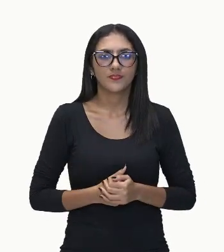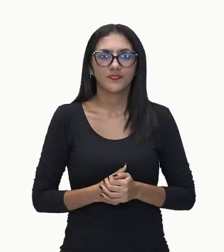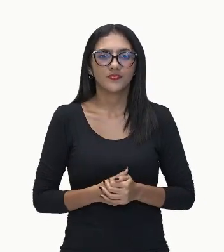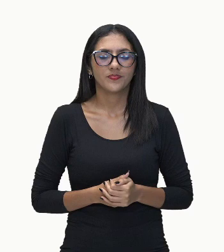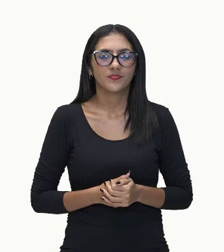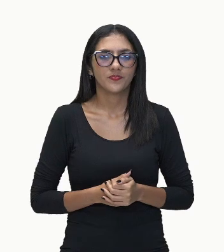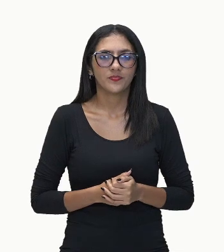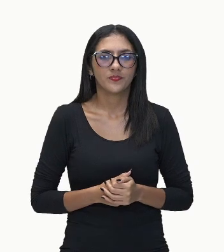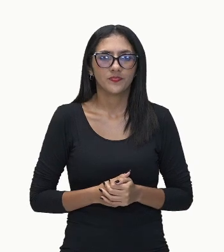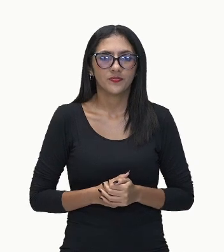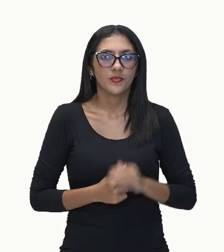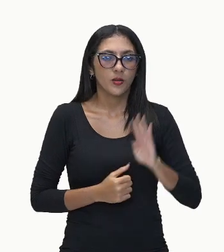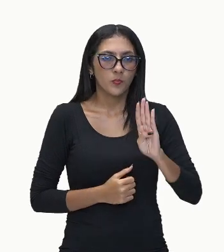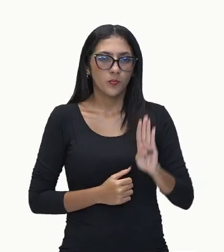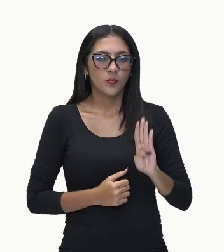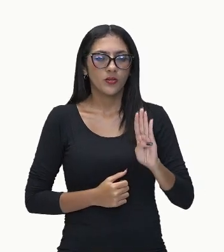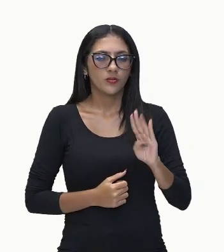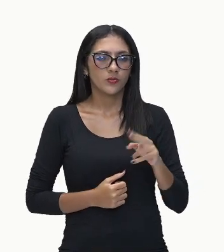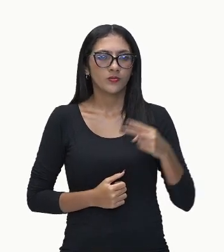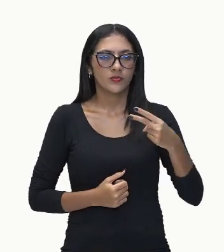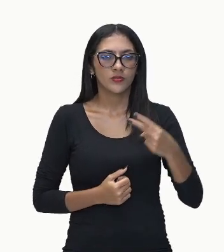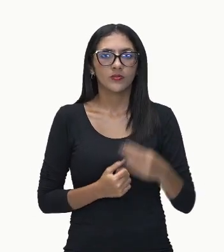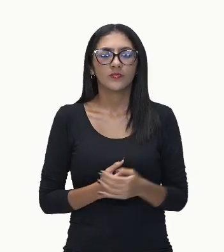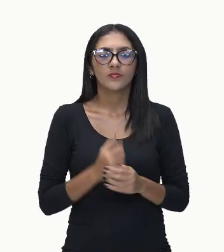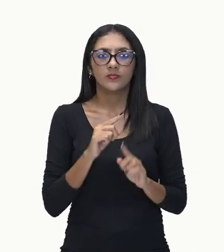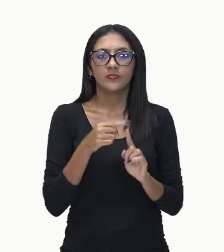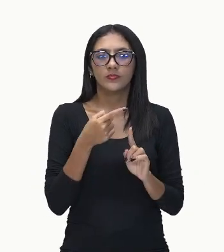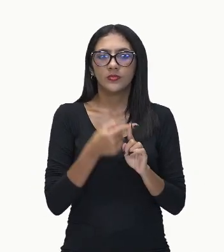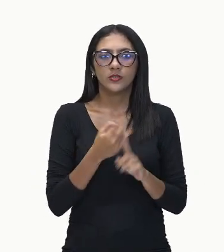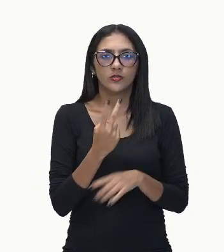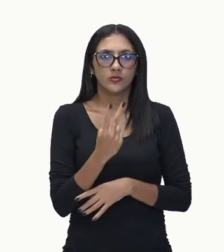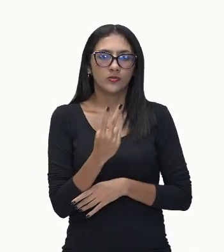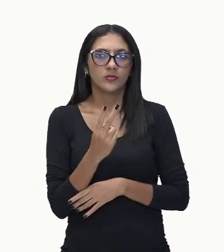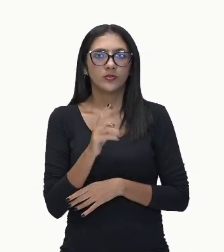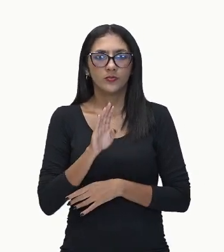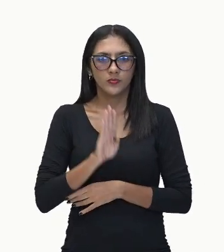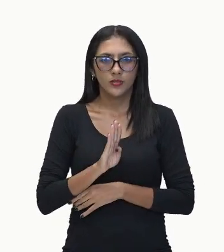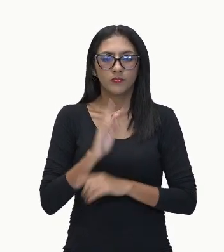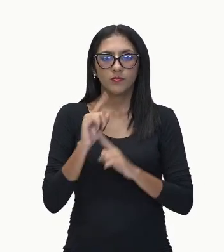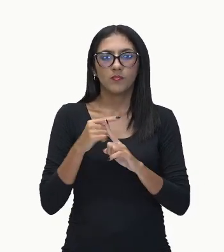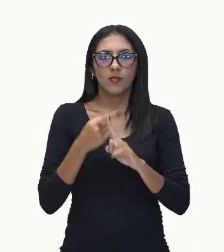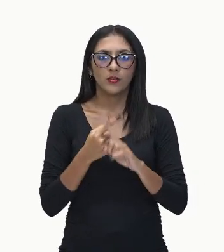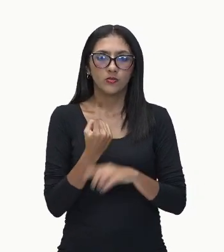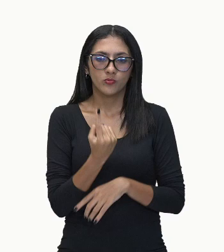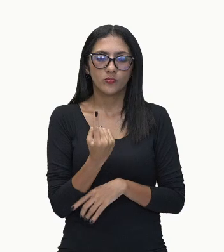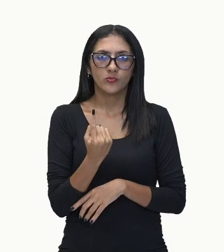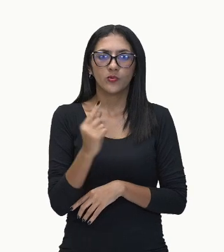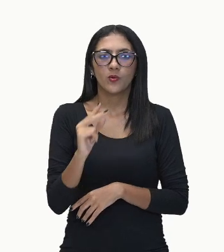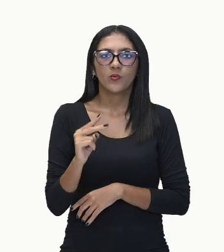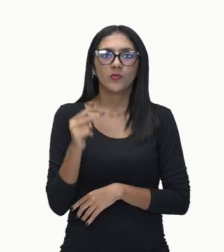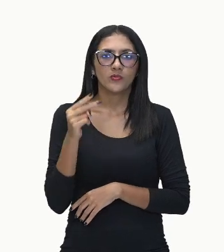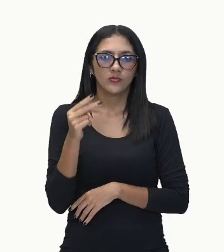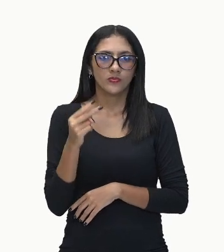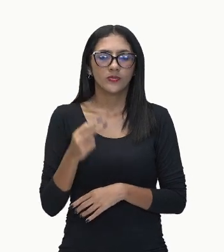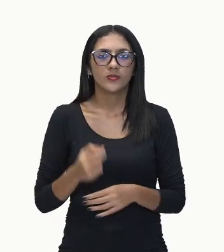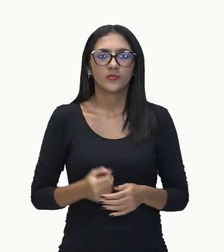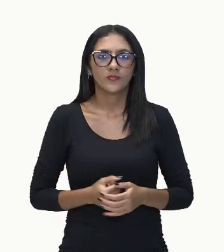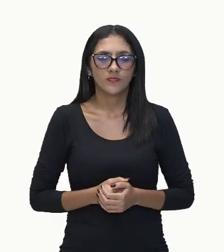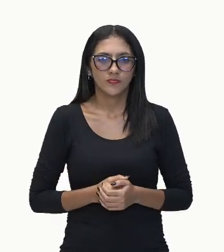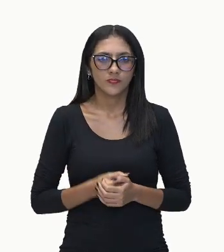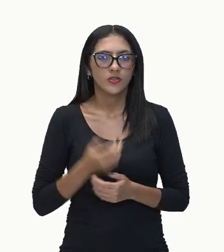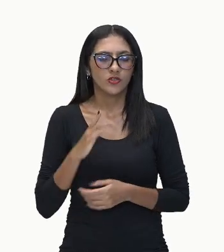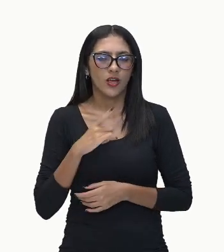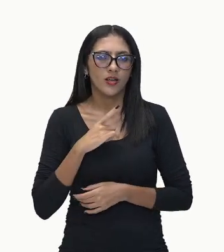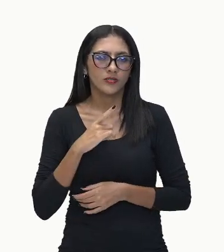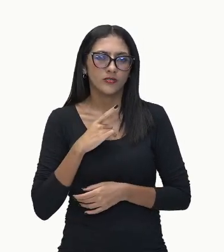ó B qu + 2B + 1 qu pergunta perdão mais 1 né porque 1 qu a gente já